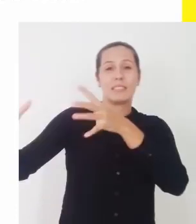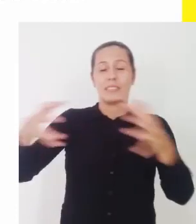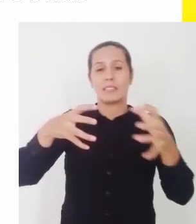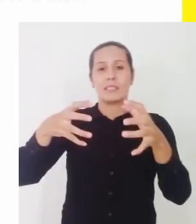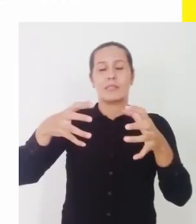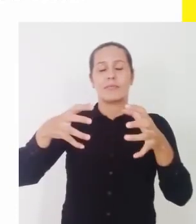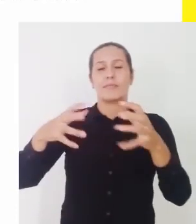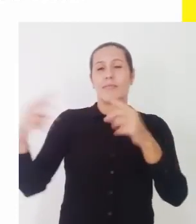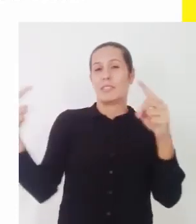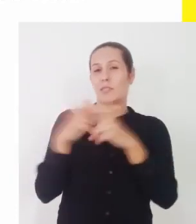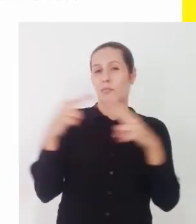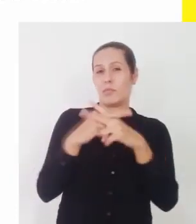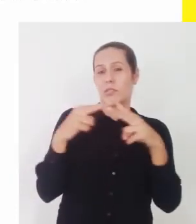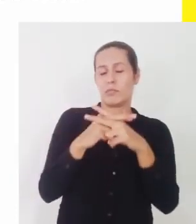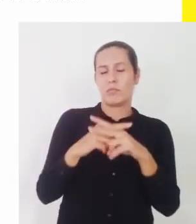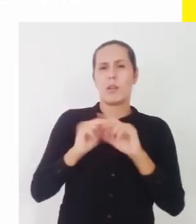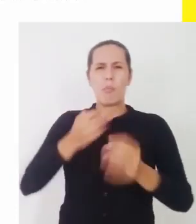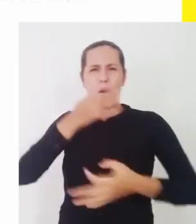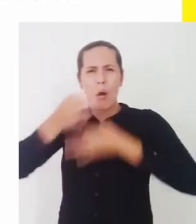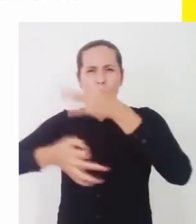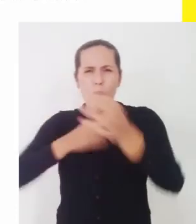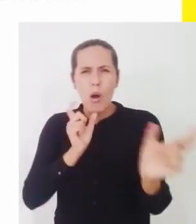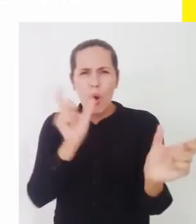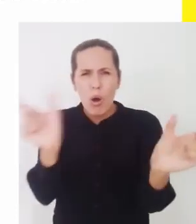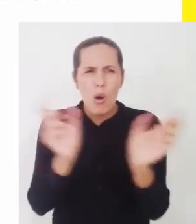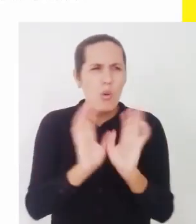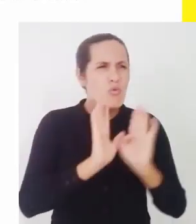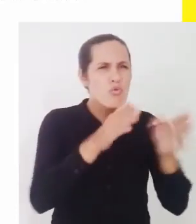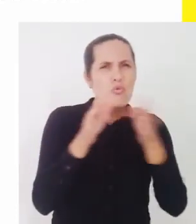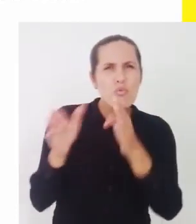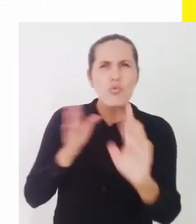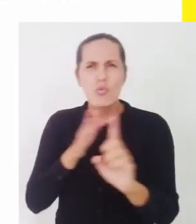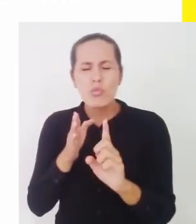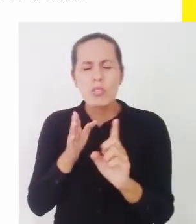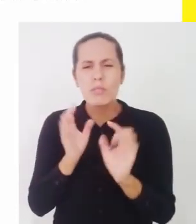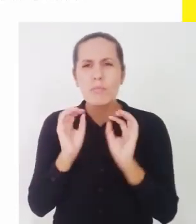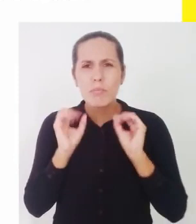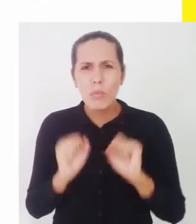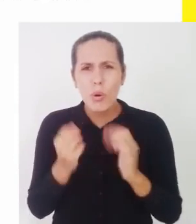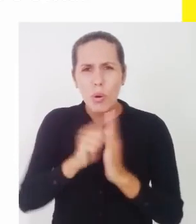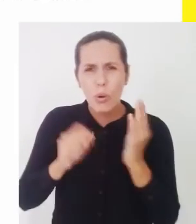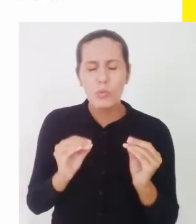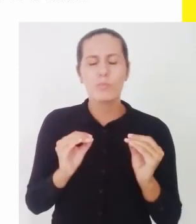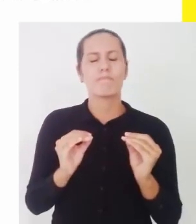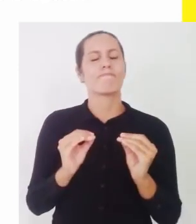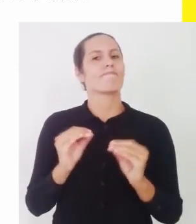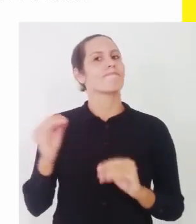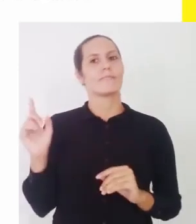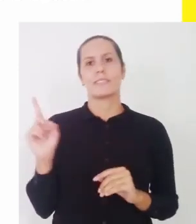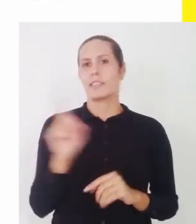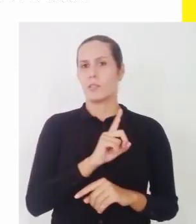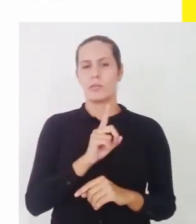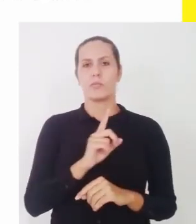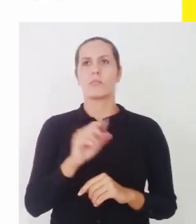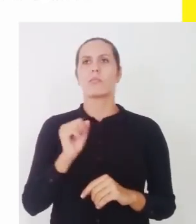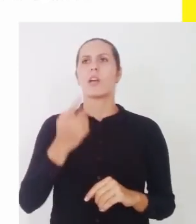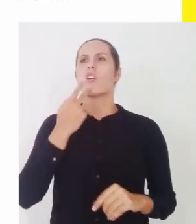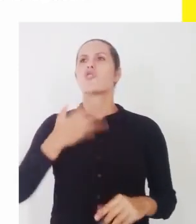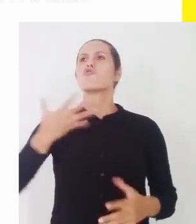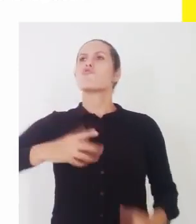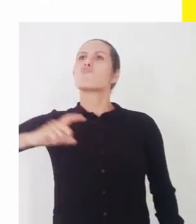brigas. Posso criticar colegas específicos nos meus bilhetes? Não.